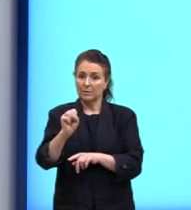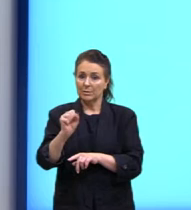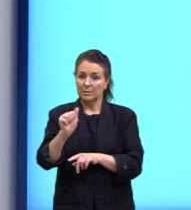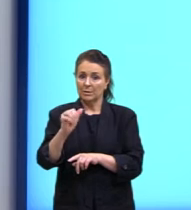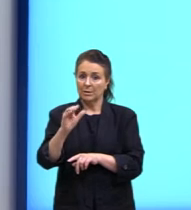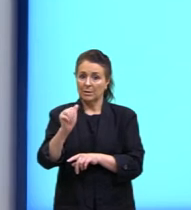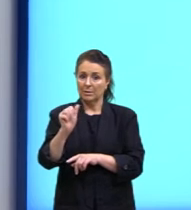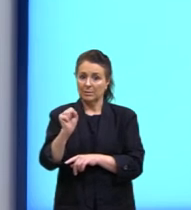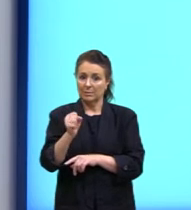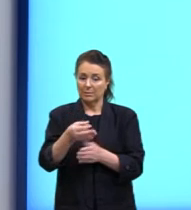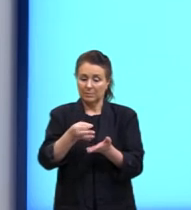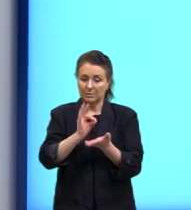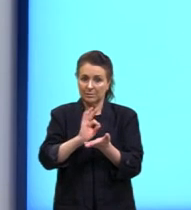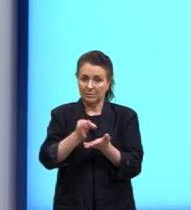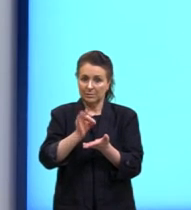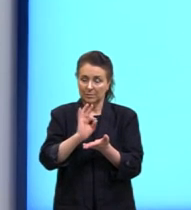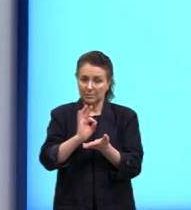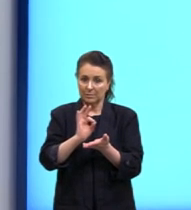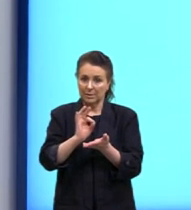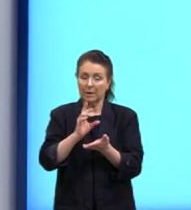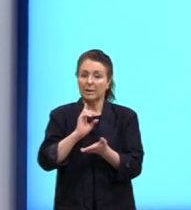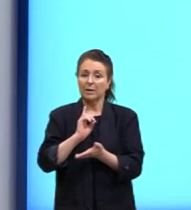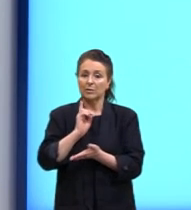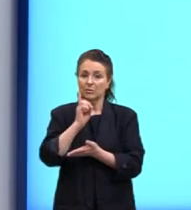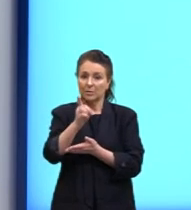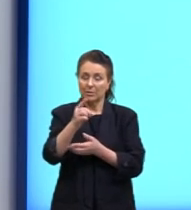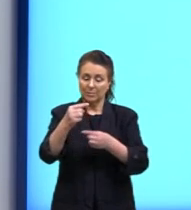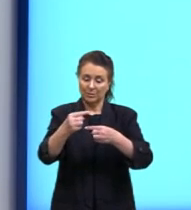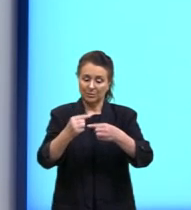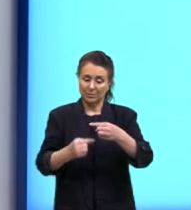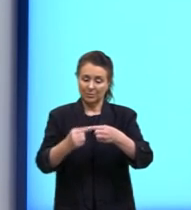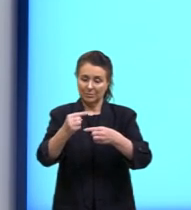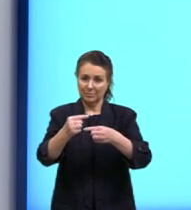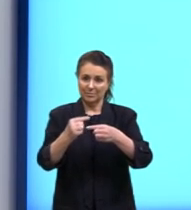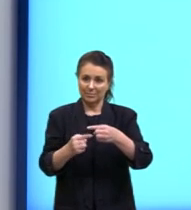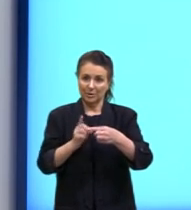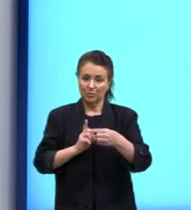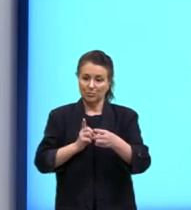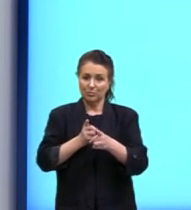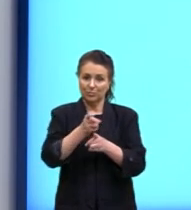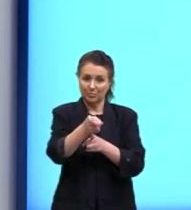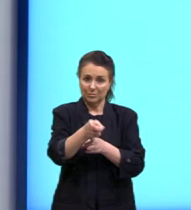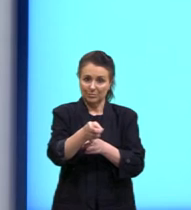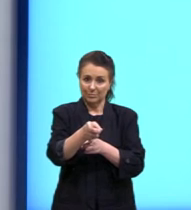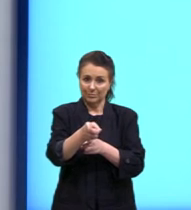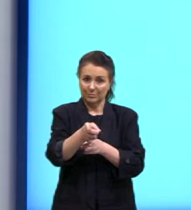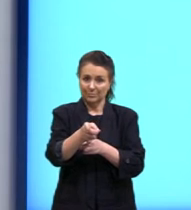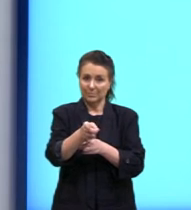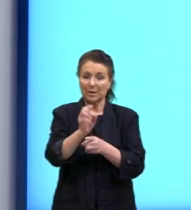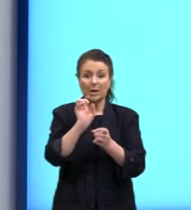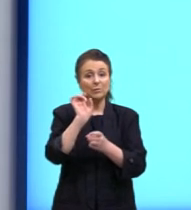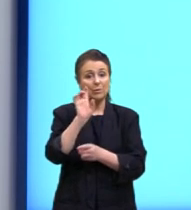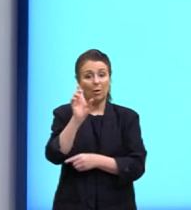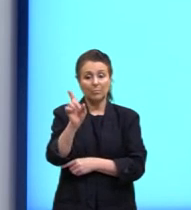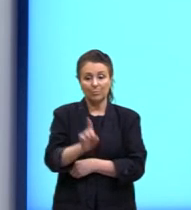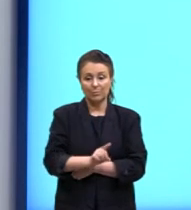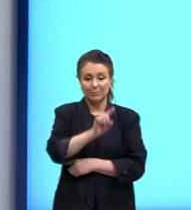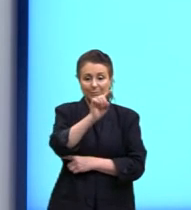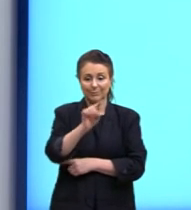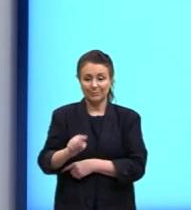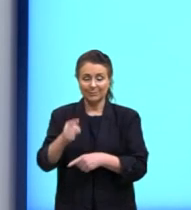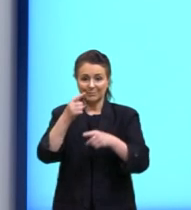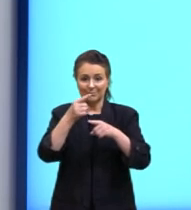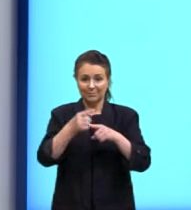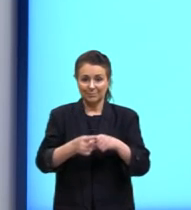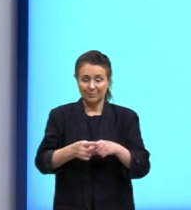de café é uma grandeza diretamente proporcional é só multiplicar cruzado E aí nós teríamos